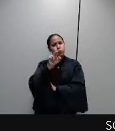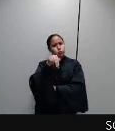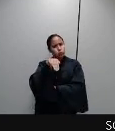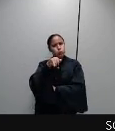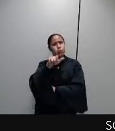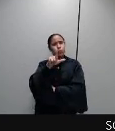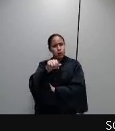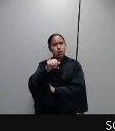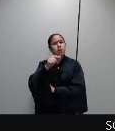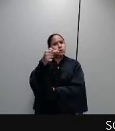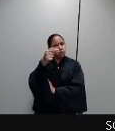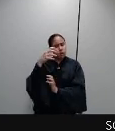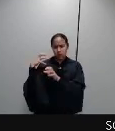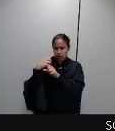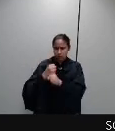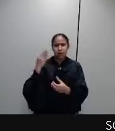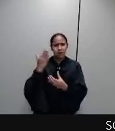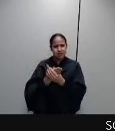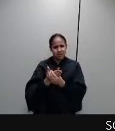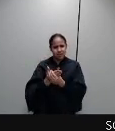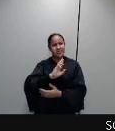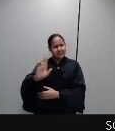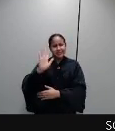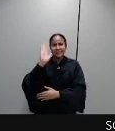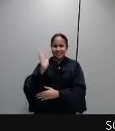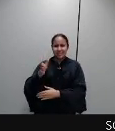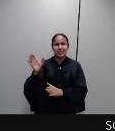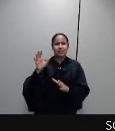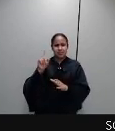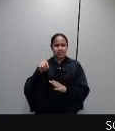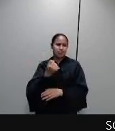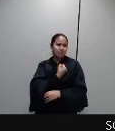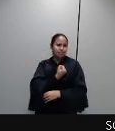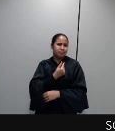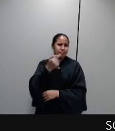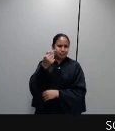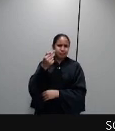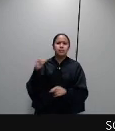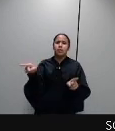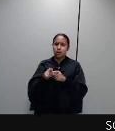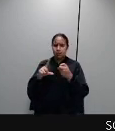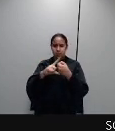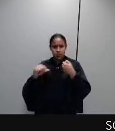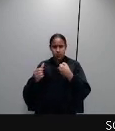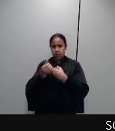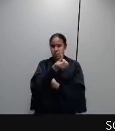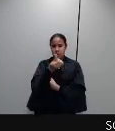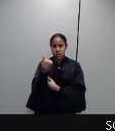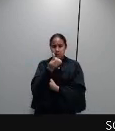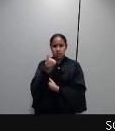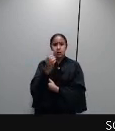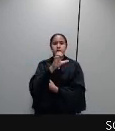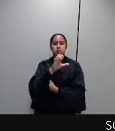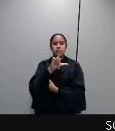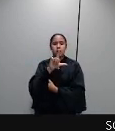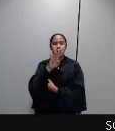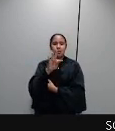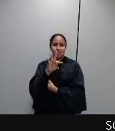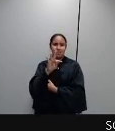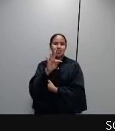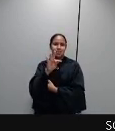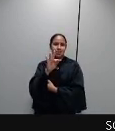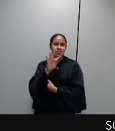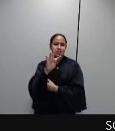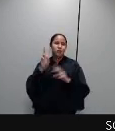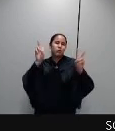conhecer do recurso Além disso também pô visível o prequestionamento do artigo 66 da CLT é o fundamento do voto proposto eu peço bem